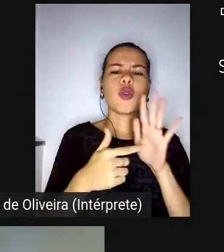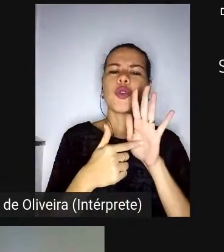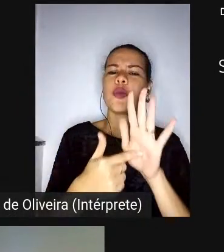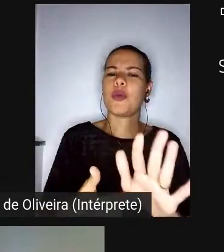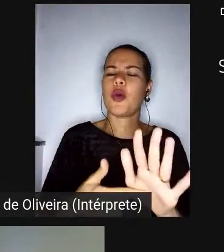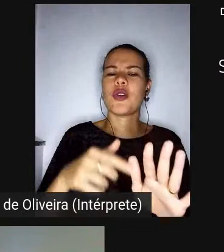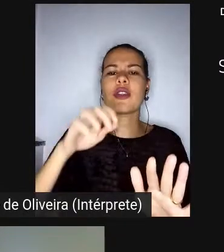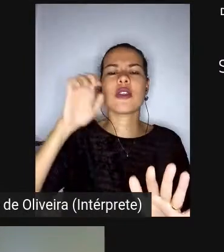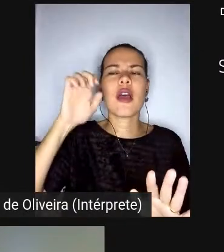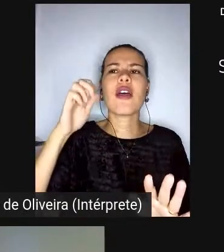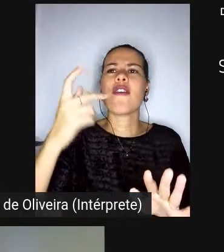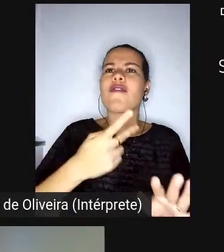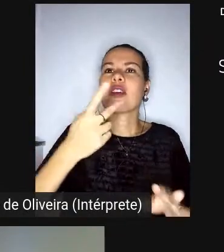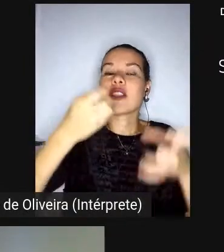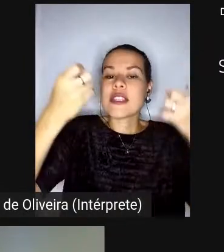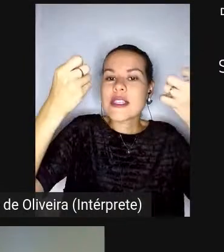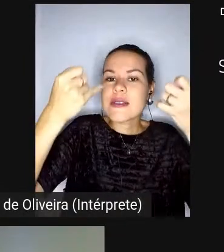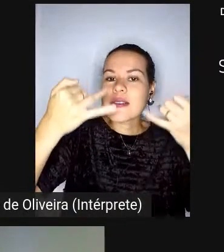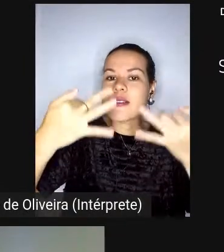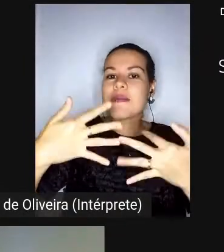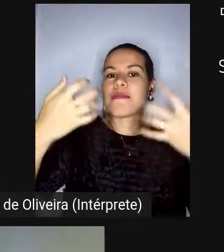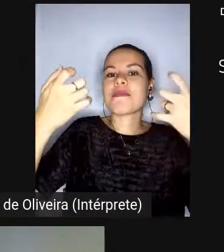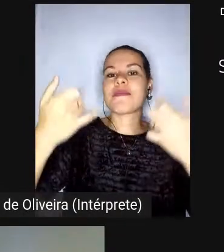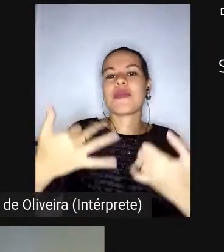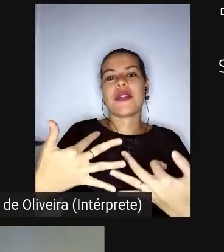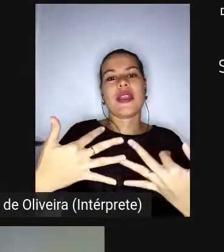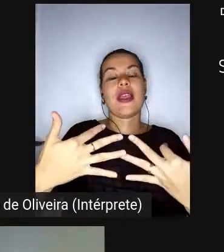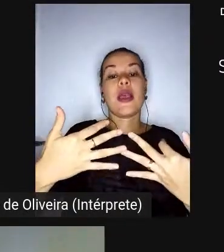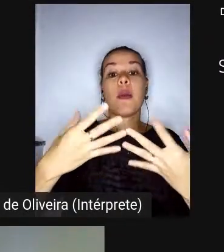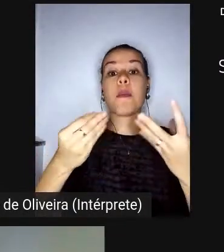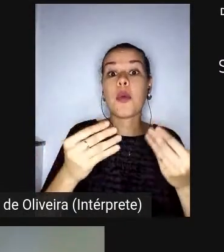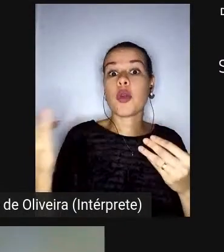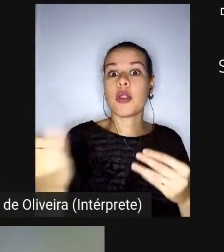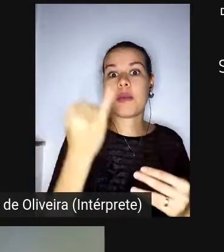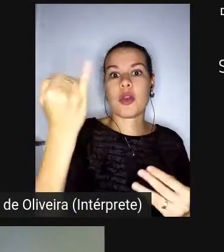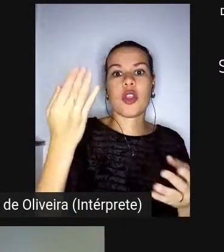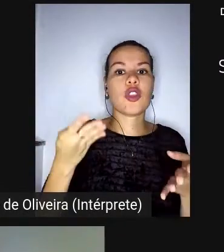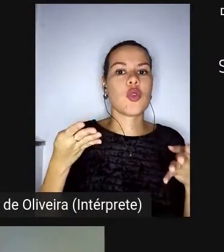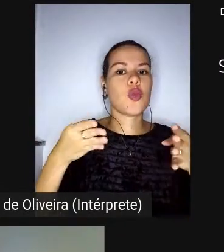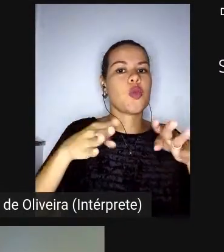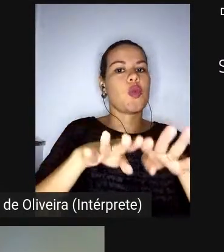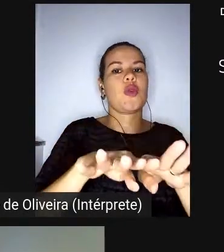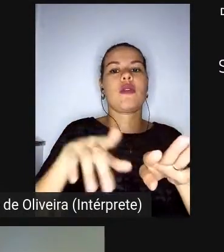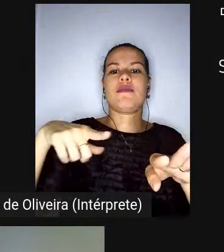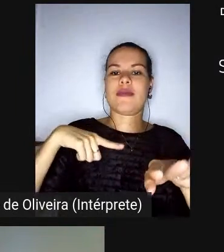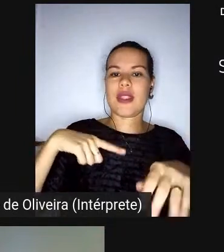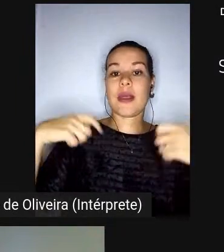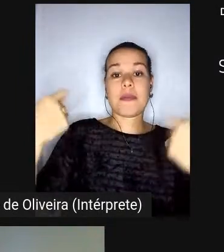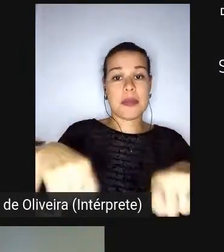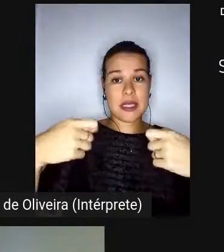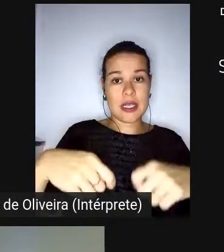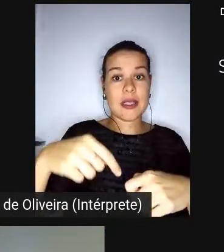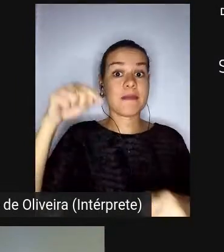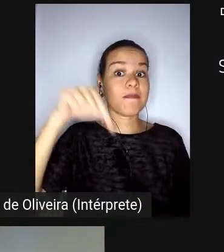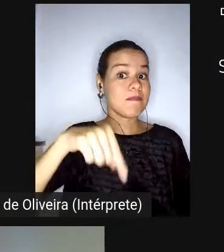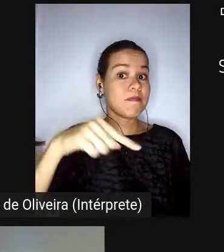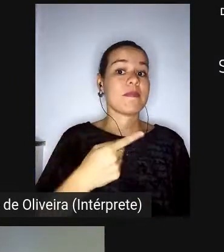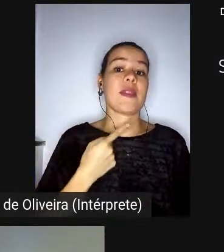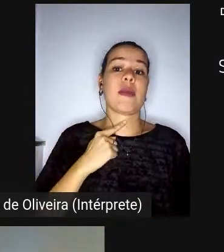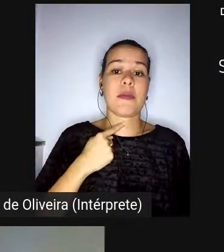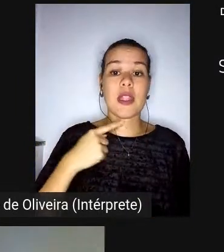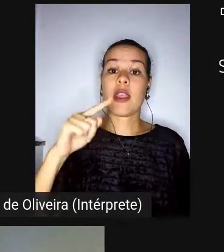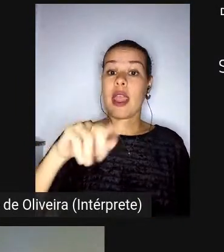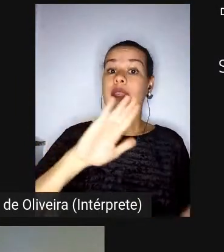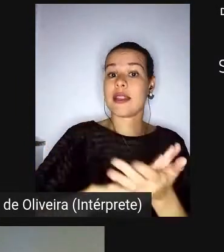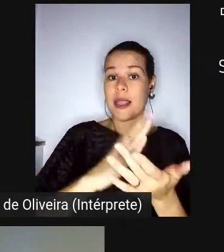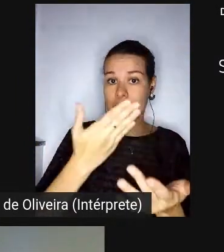importante para nós por isso hoje nós contamos com a cola agora uma colaboração de Elizabeth que é o intérprete do Camaçari de Fernanda